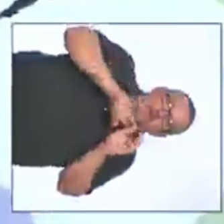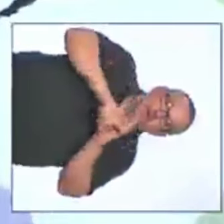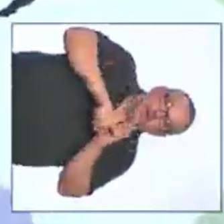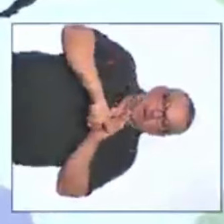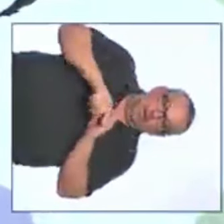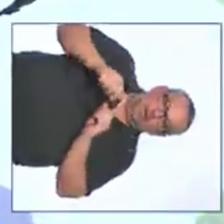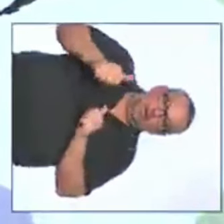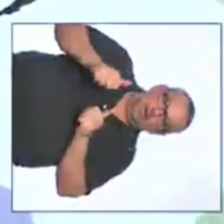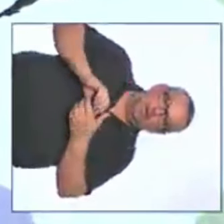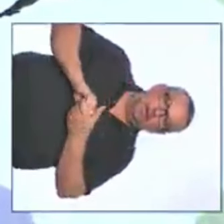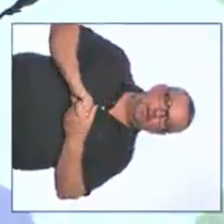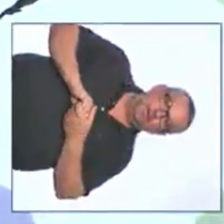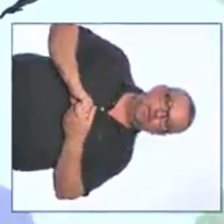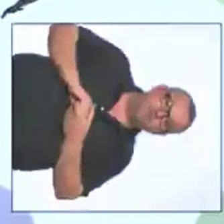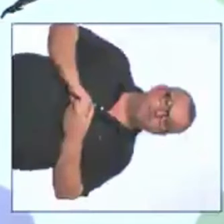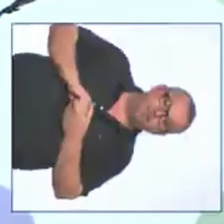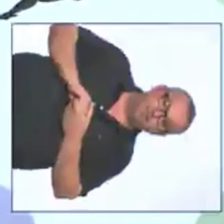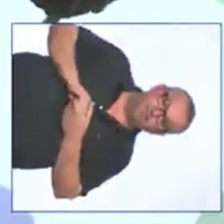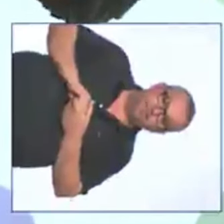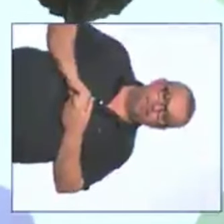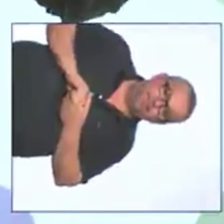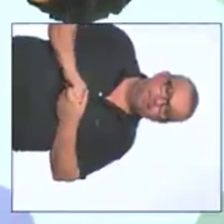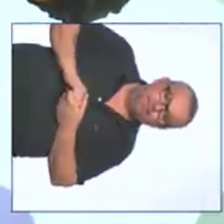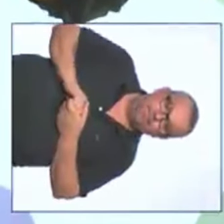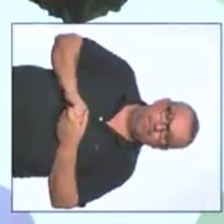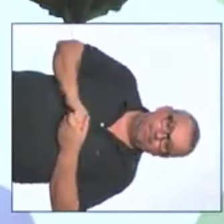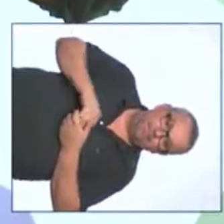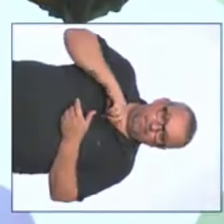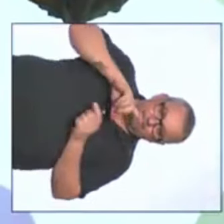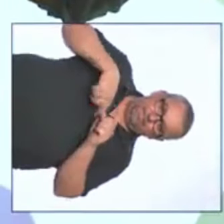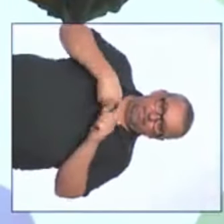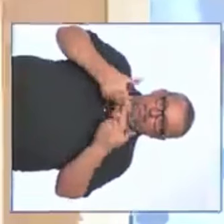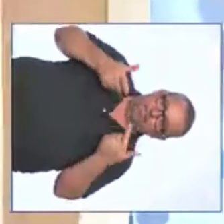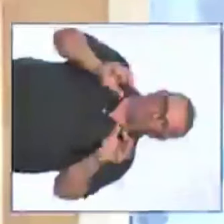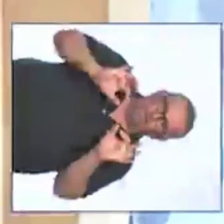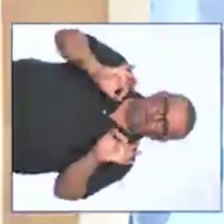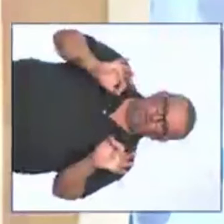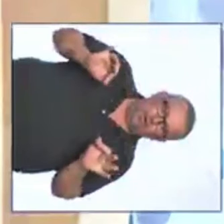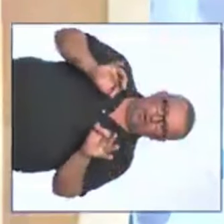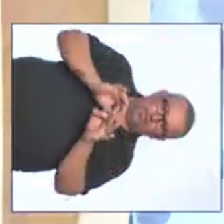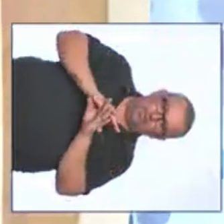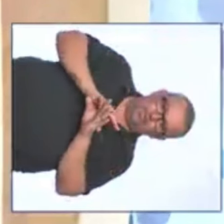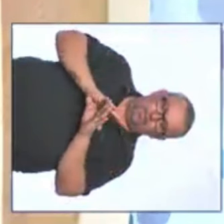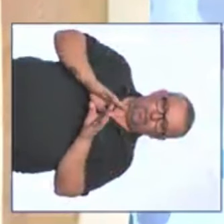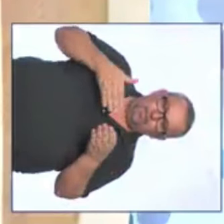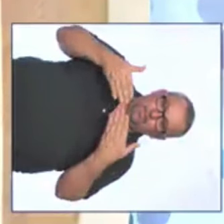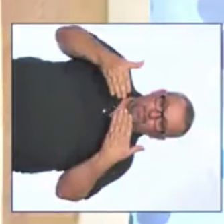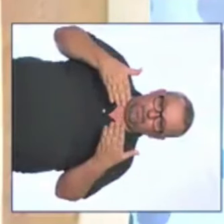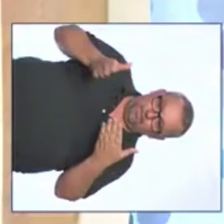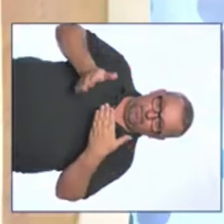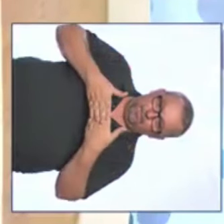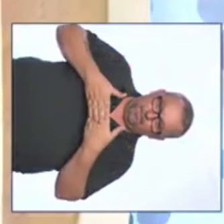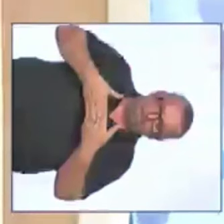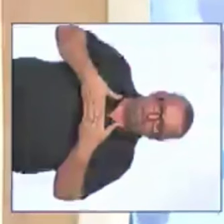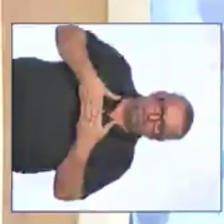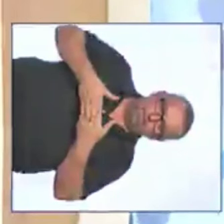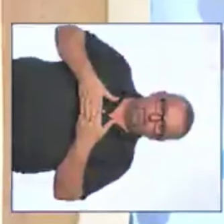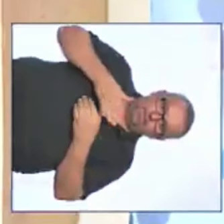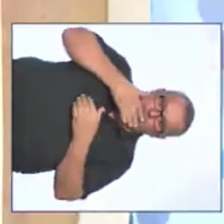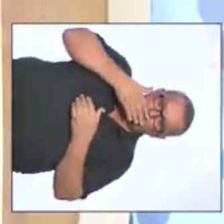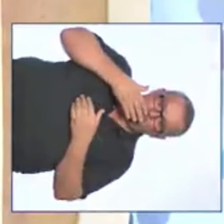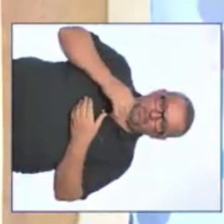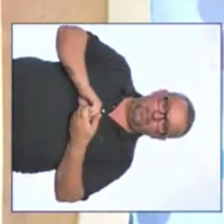tá bom tem mais alguma coisa aí Ju? não acho que está fechado o chat está fechado e galera abre aí para